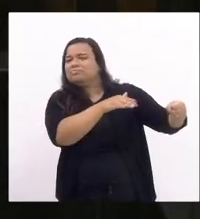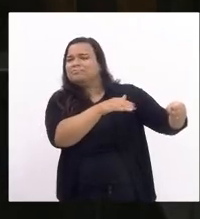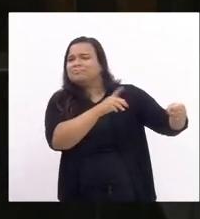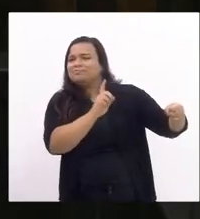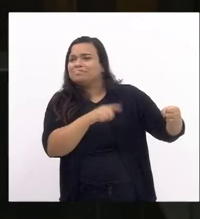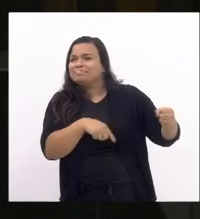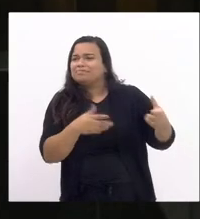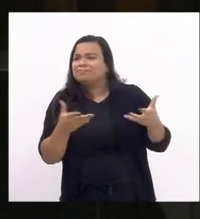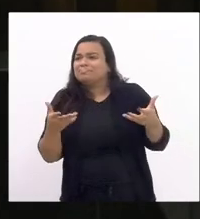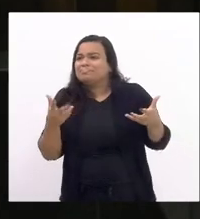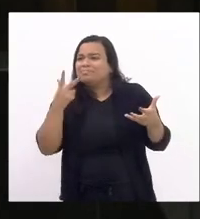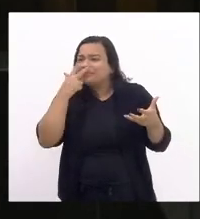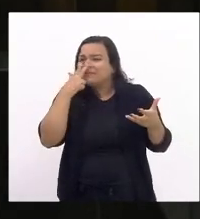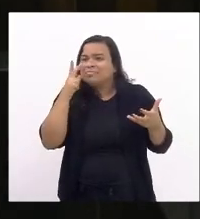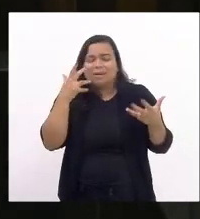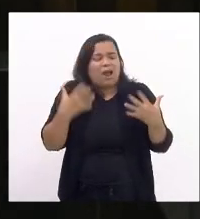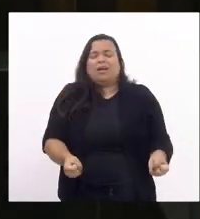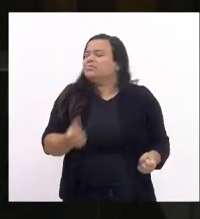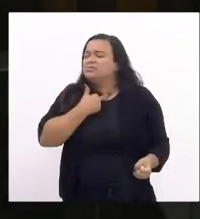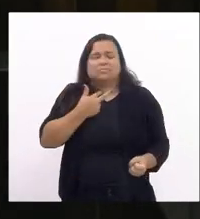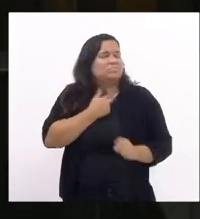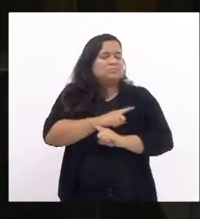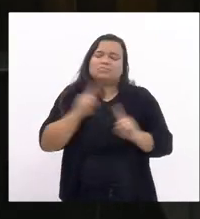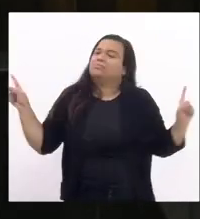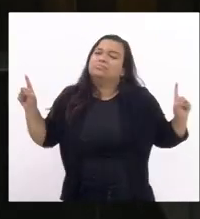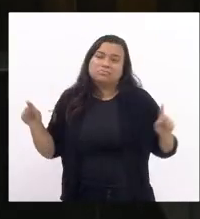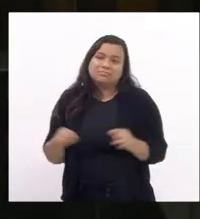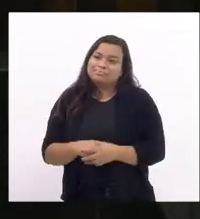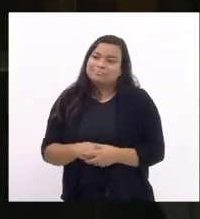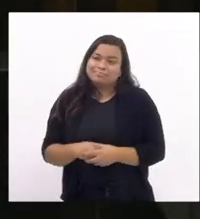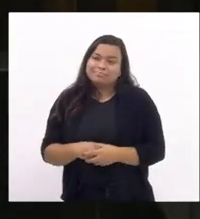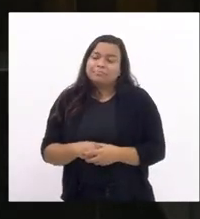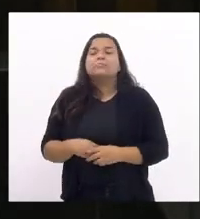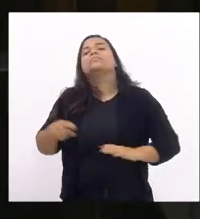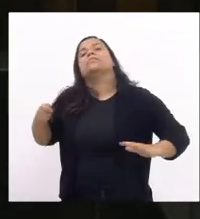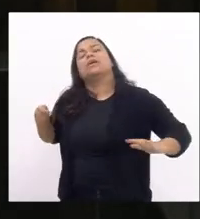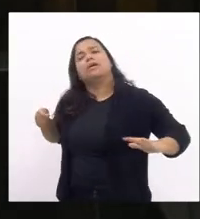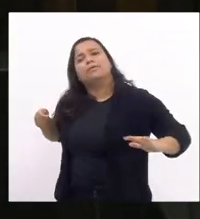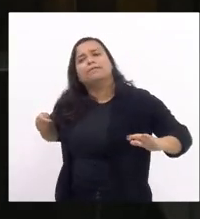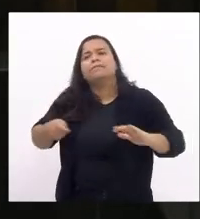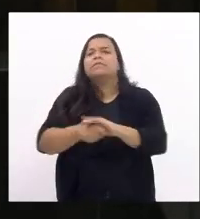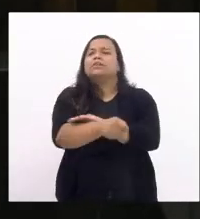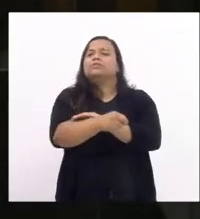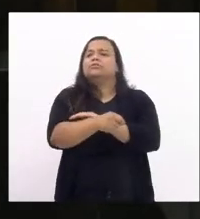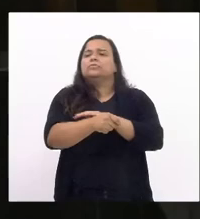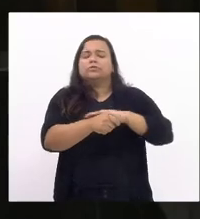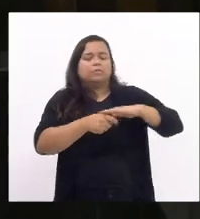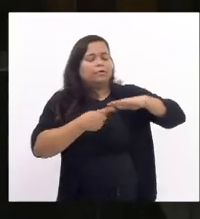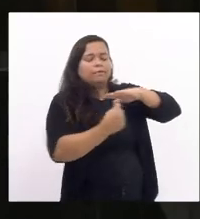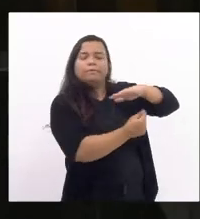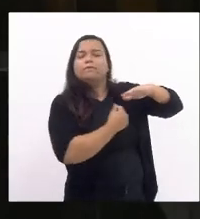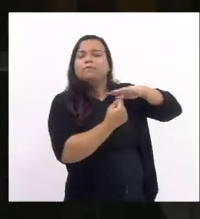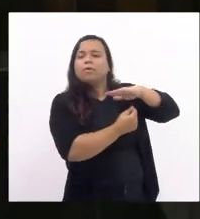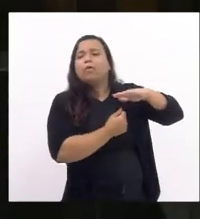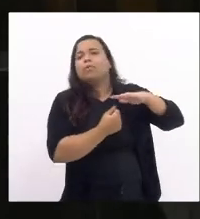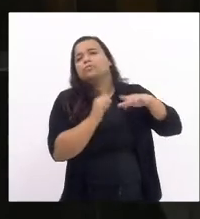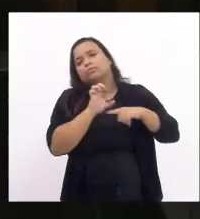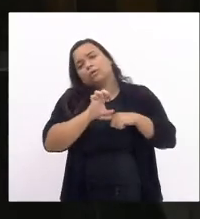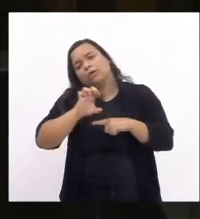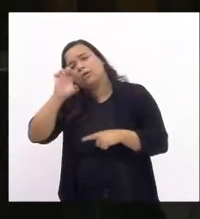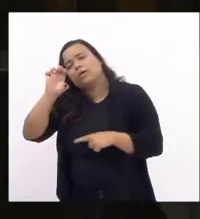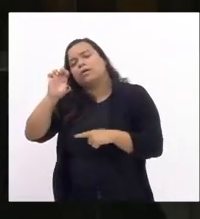é absolutamente inaceitável. Investir o Fundo Estadual de Habitação de Interesse